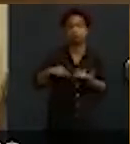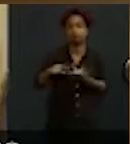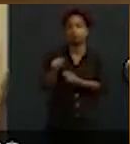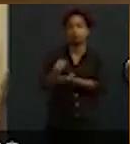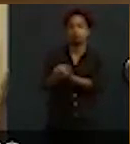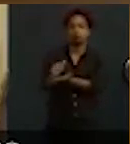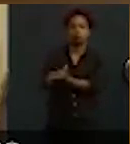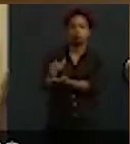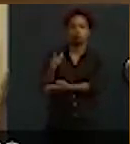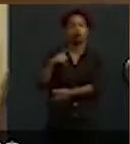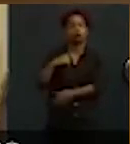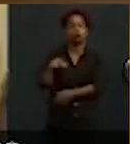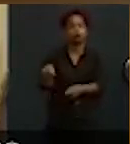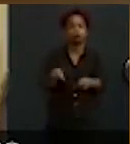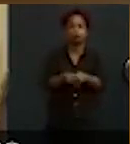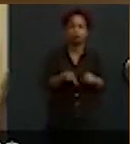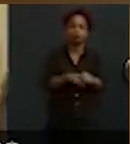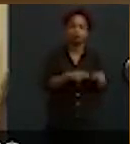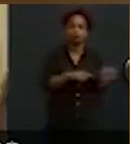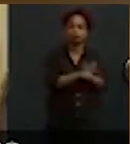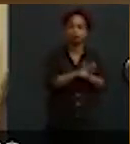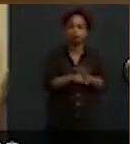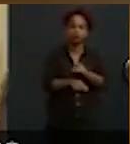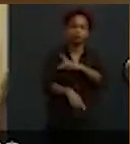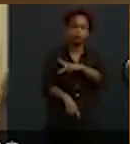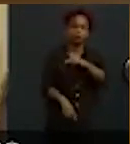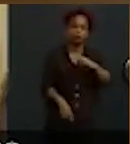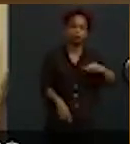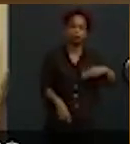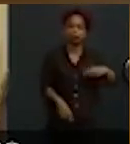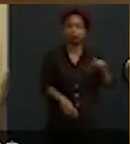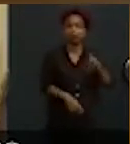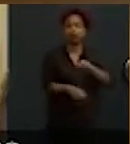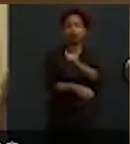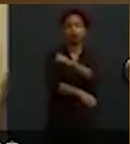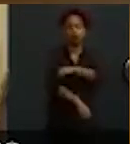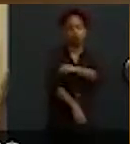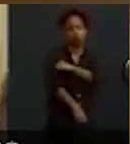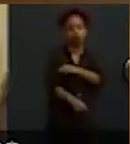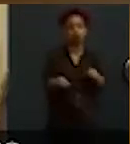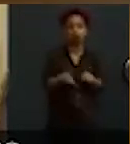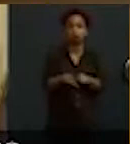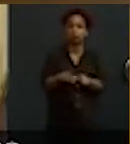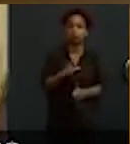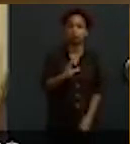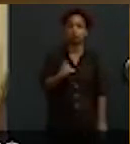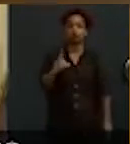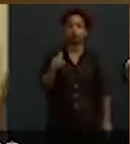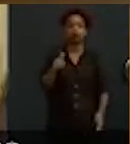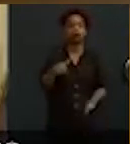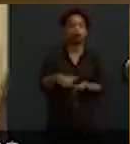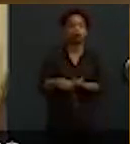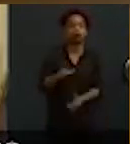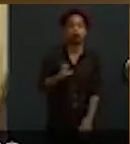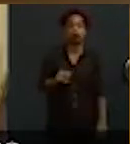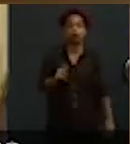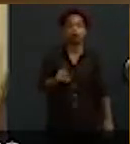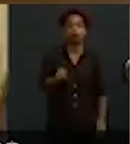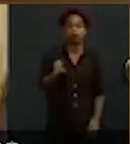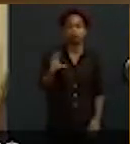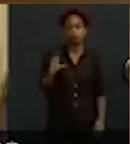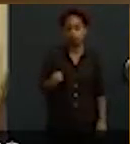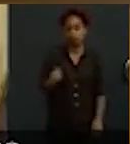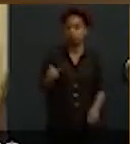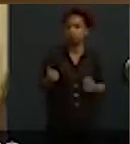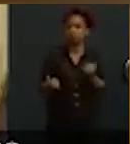coordenador da 2ª Central de Inquéritos do MPRJ e membro e coordenador do GAECO, Grupo de Apoio